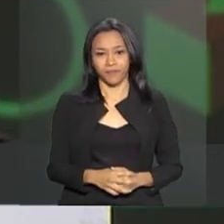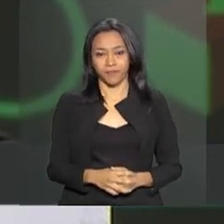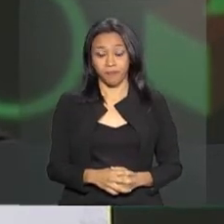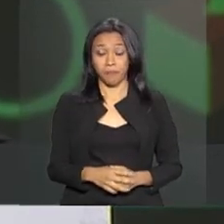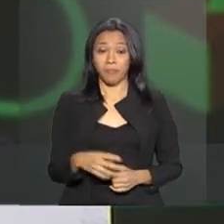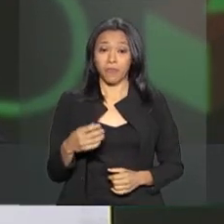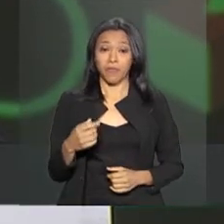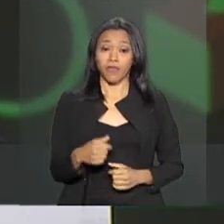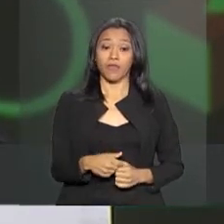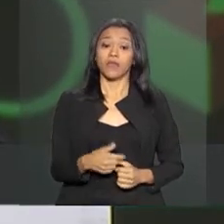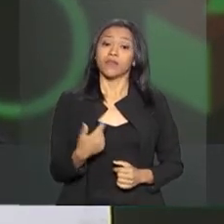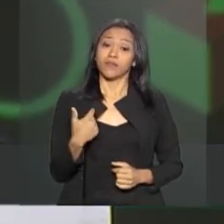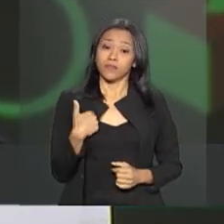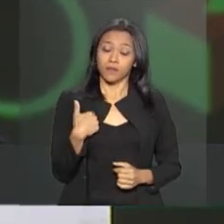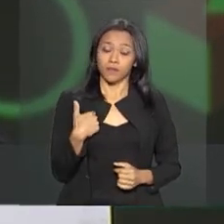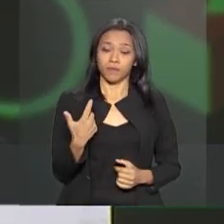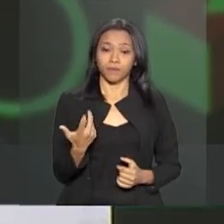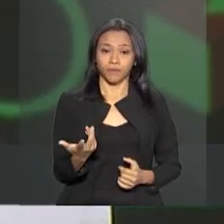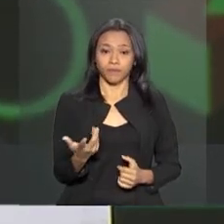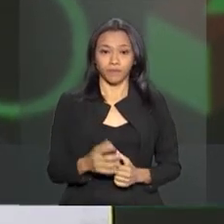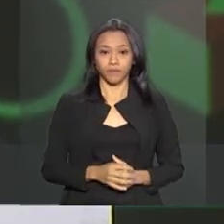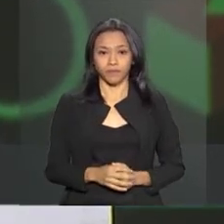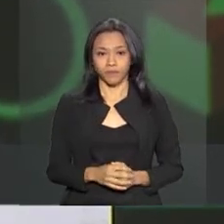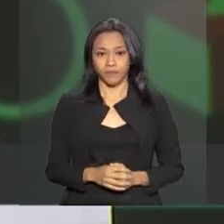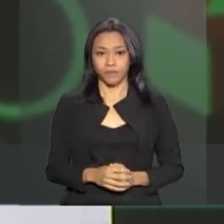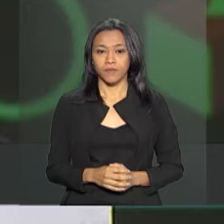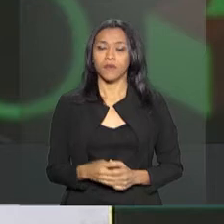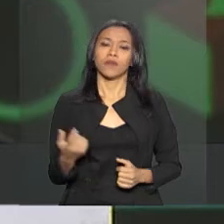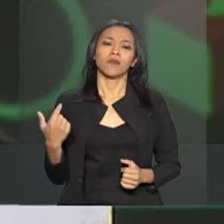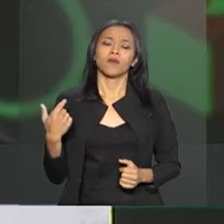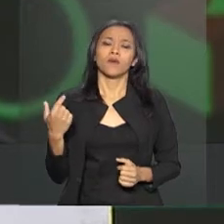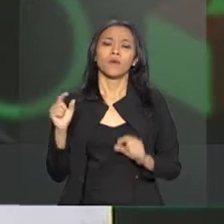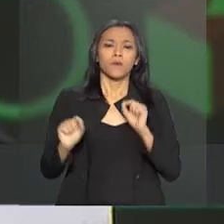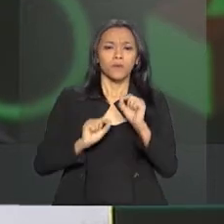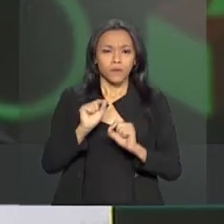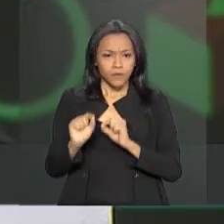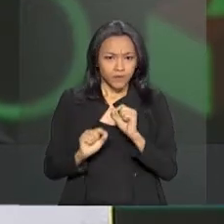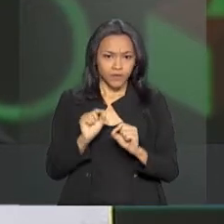De fora parte, portanto, os atributos